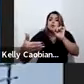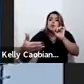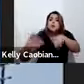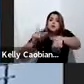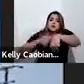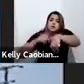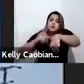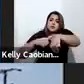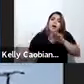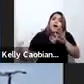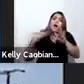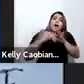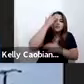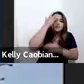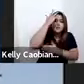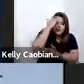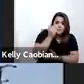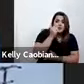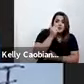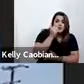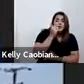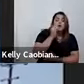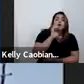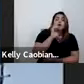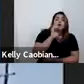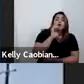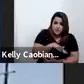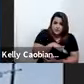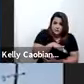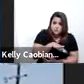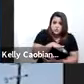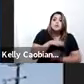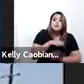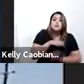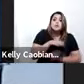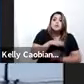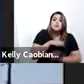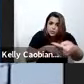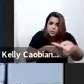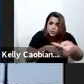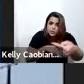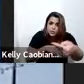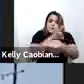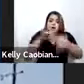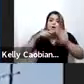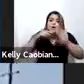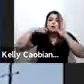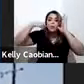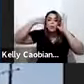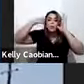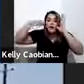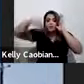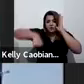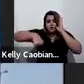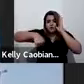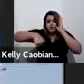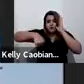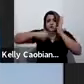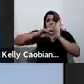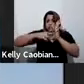tarde, e a apuração será feita naquela live no sindicato, encerra-se o